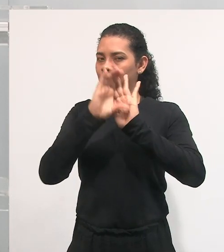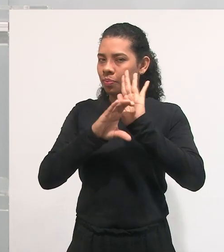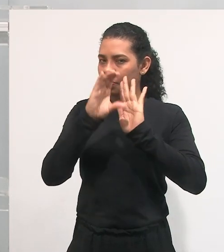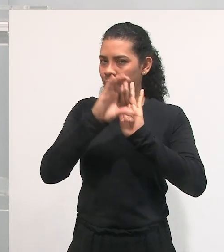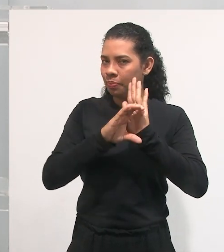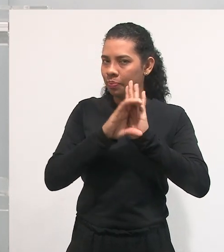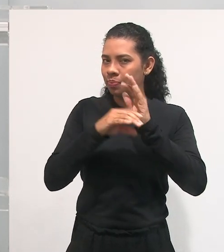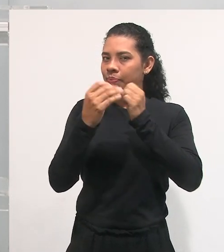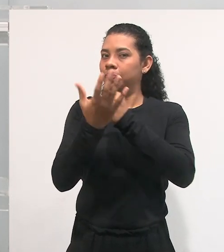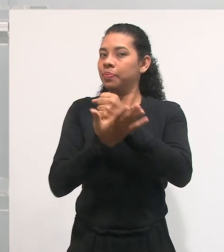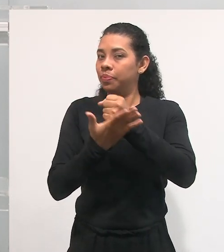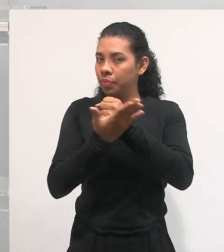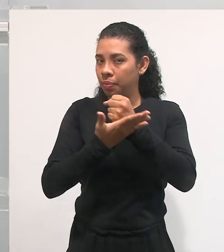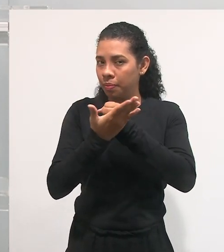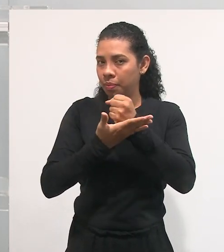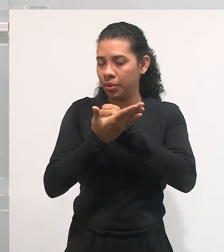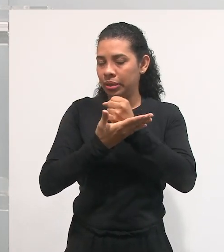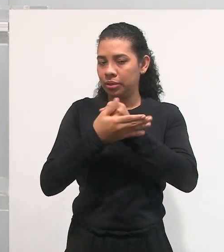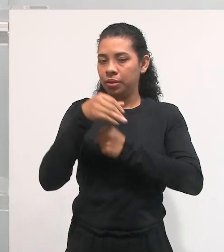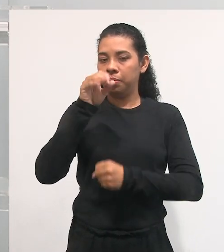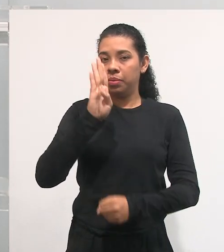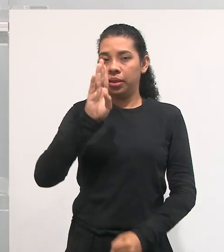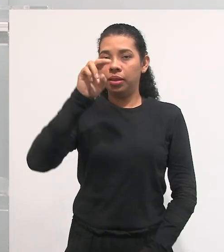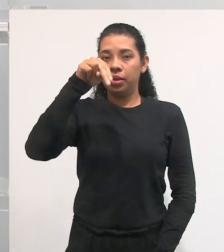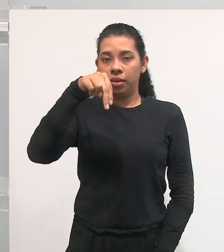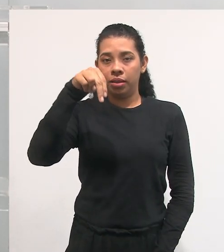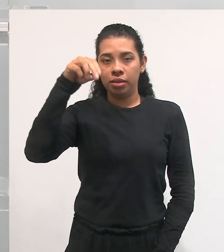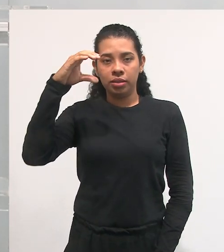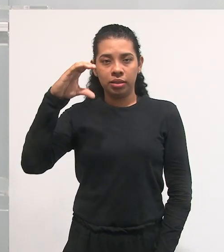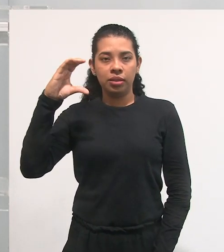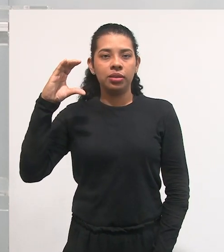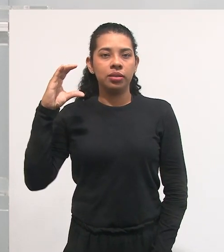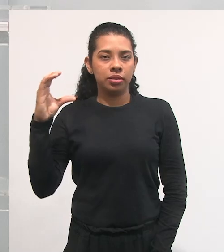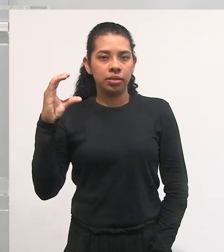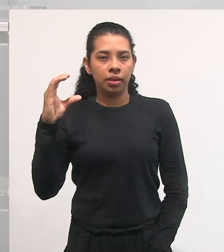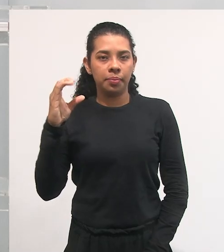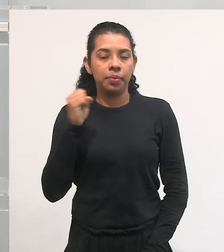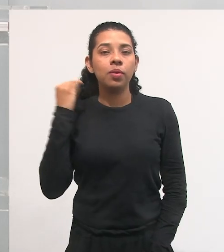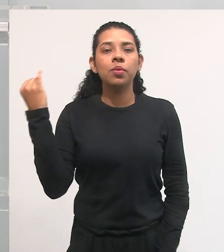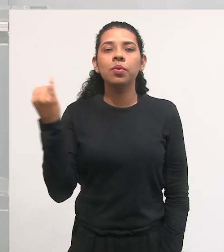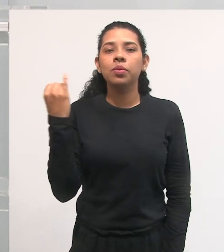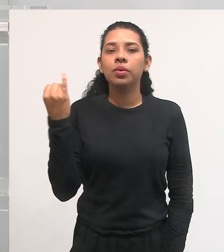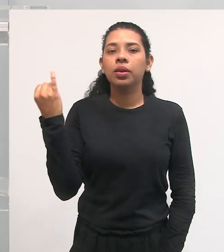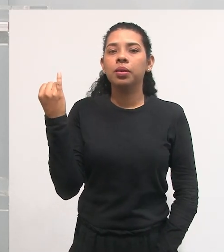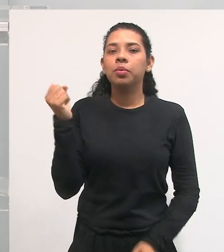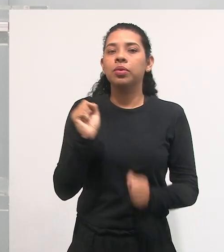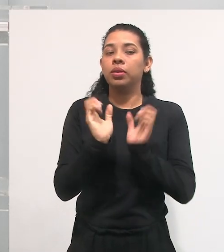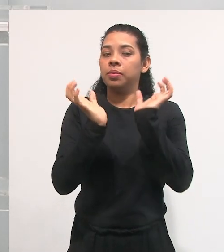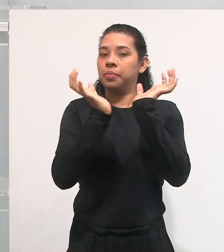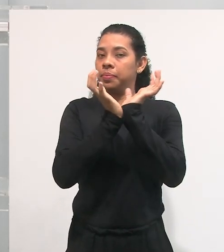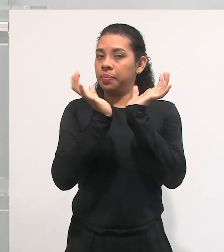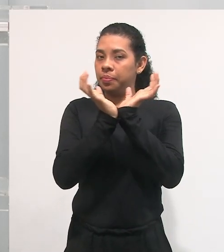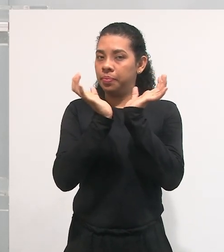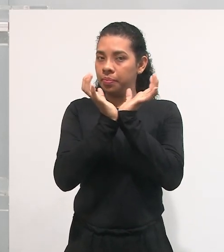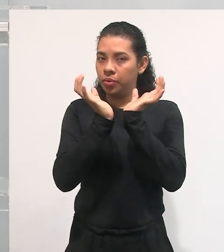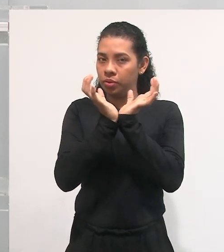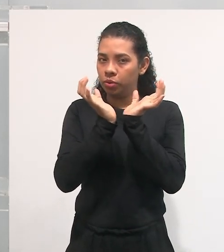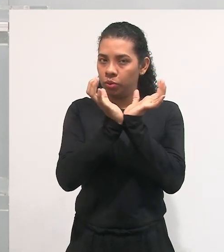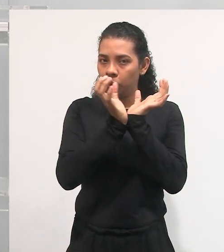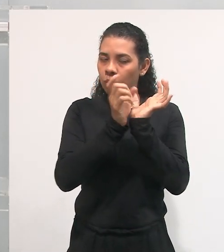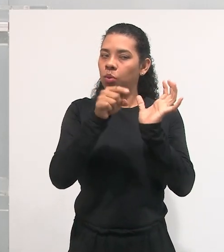base, Base Nacional Comum Curricular. O que é necessário, o que é considerado por esse grupo